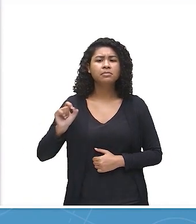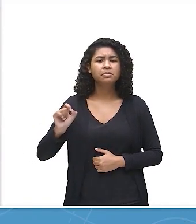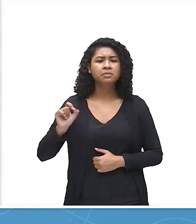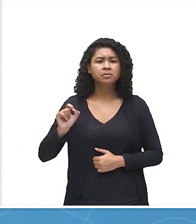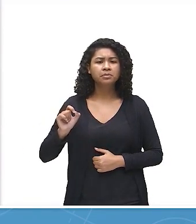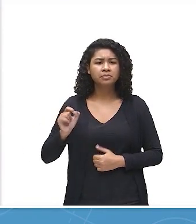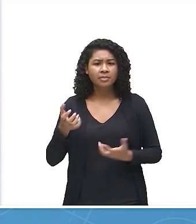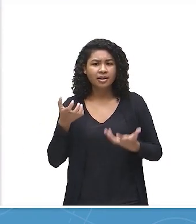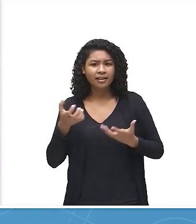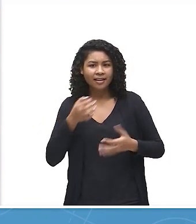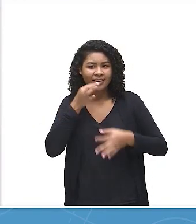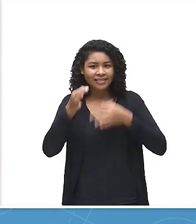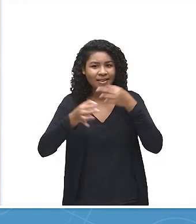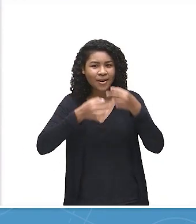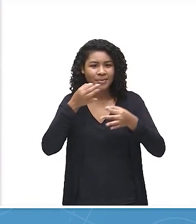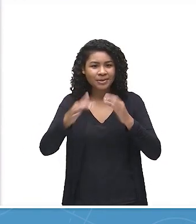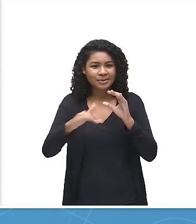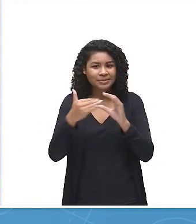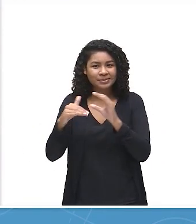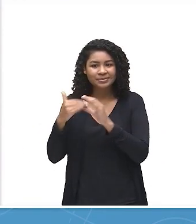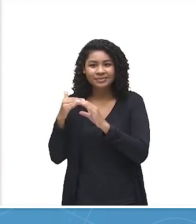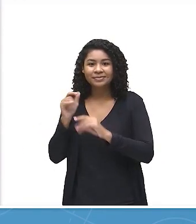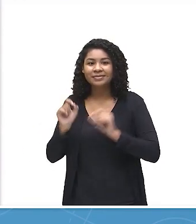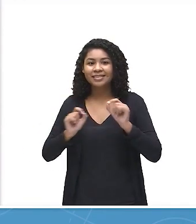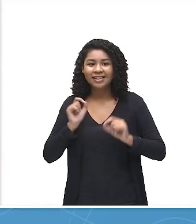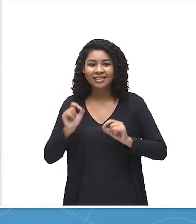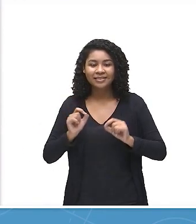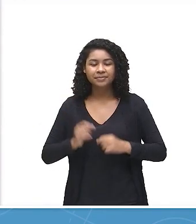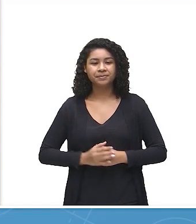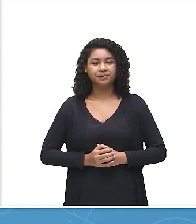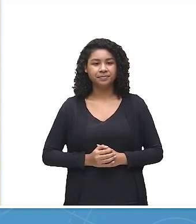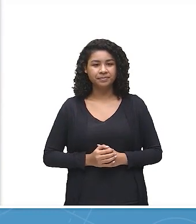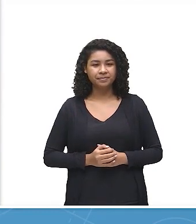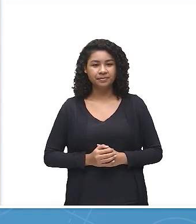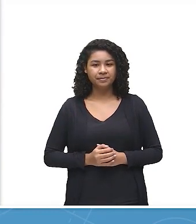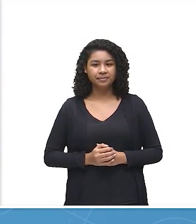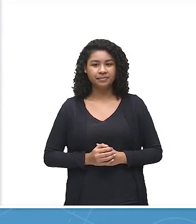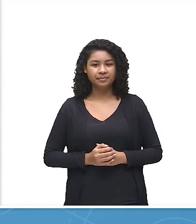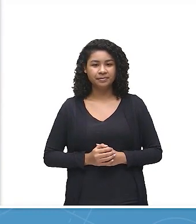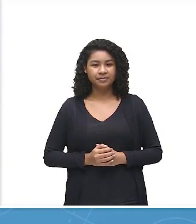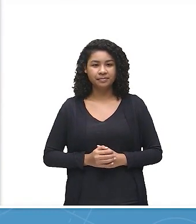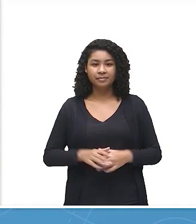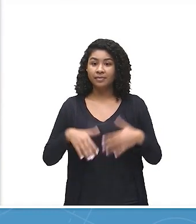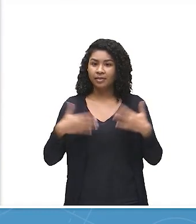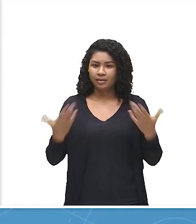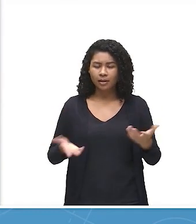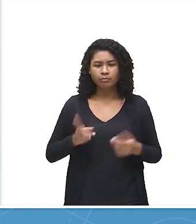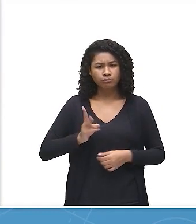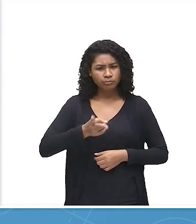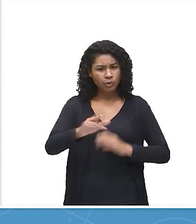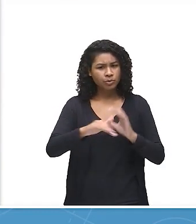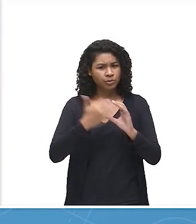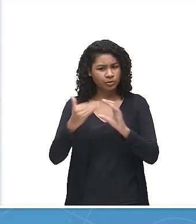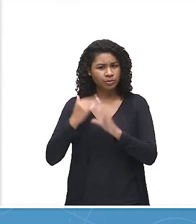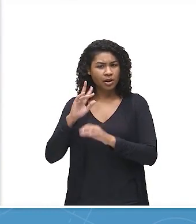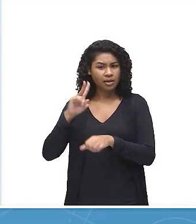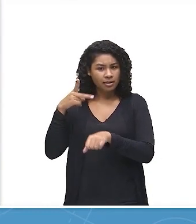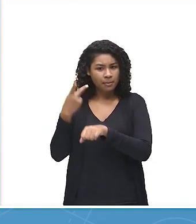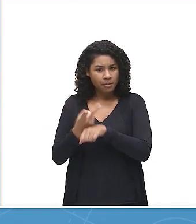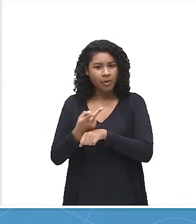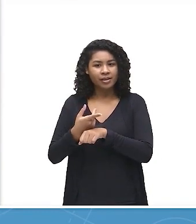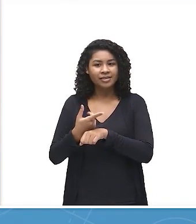são apenas palavras bem curtinhas, que sozinhas, né, elas não fazem muito sentido, não usa assim dentro, sozinho,